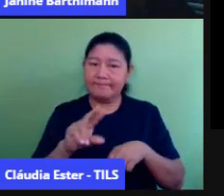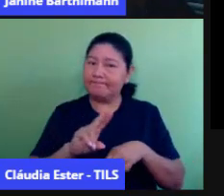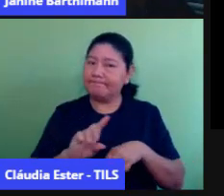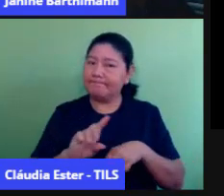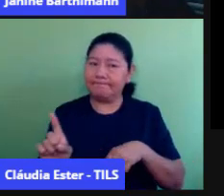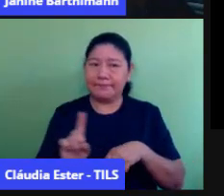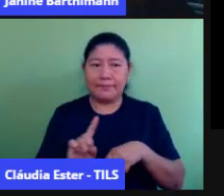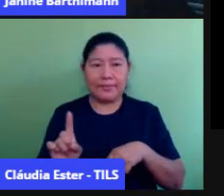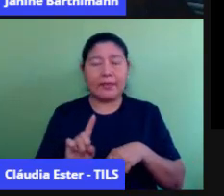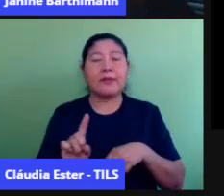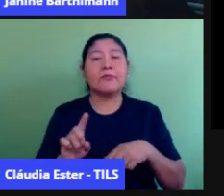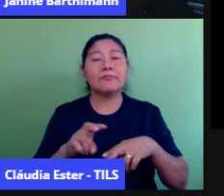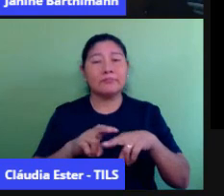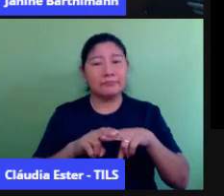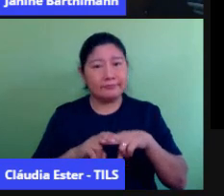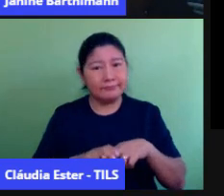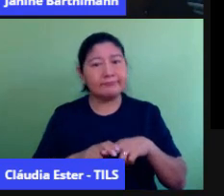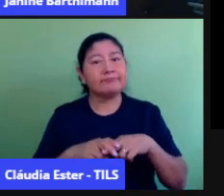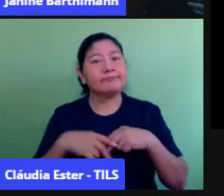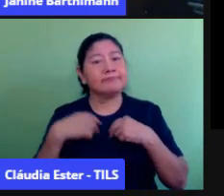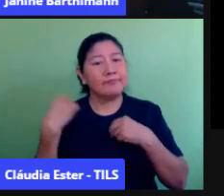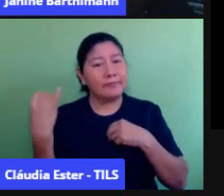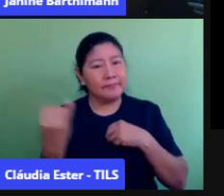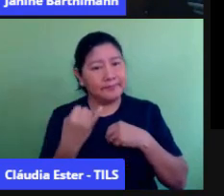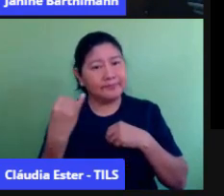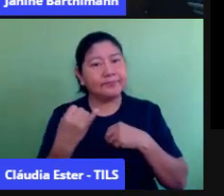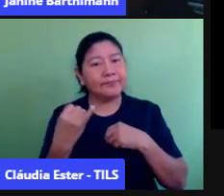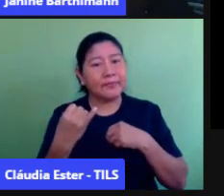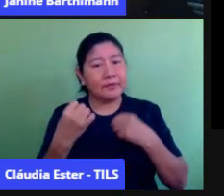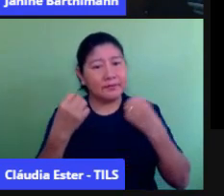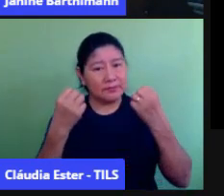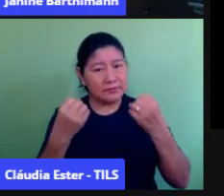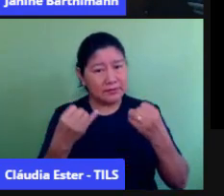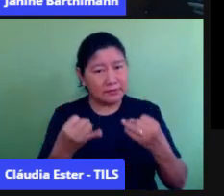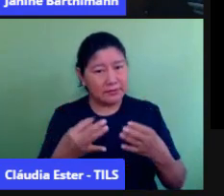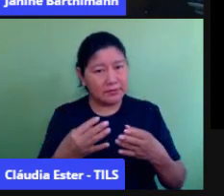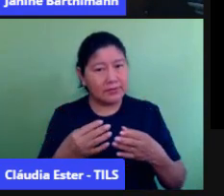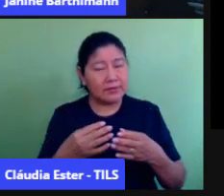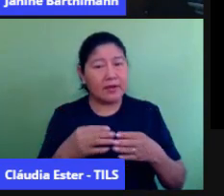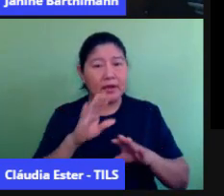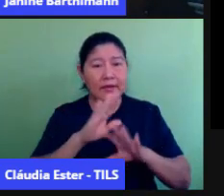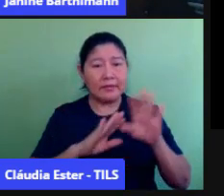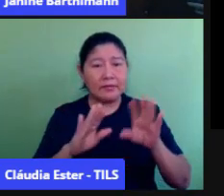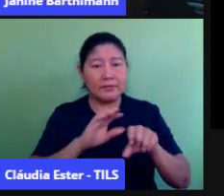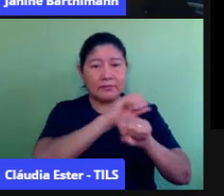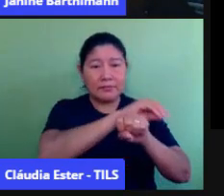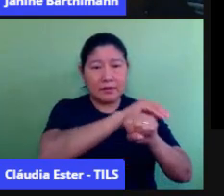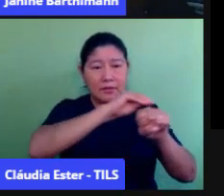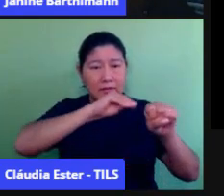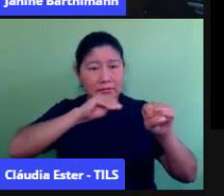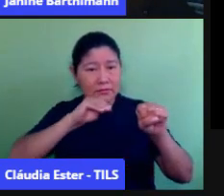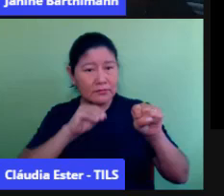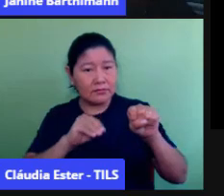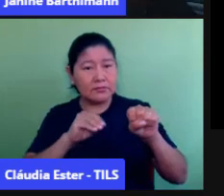É isso que o Morin vem dizer aqui por último, nessa fala de transição, nessas reflexões até aqui.